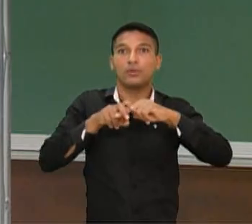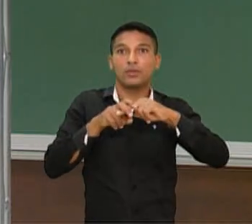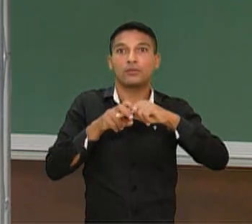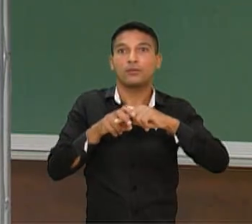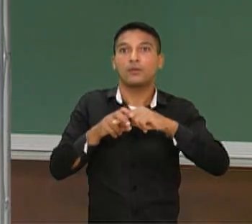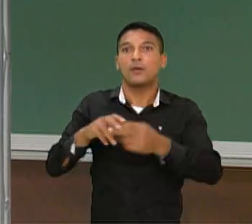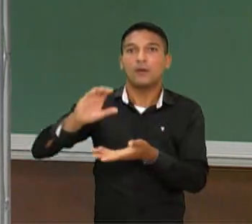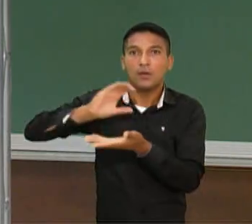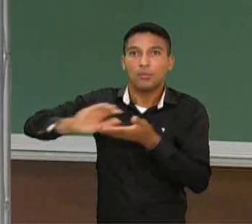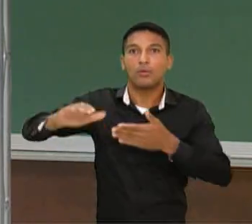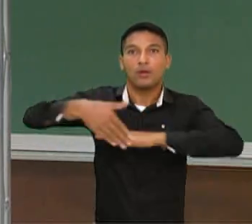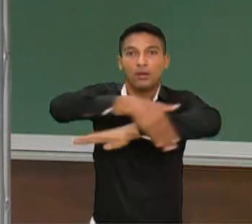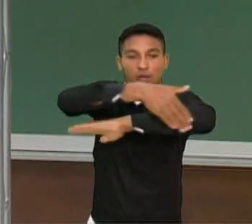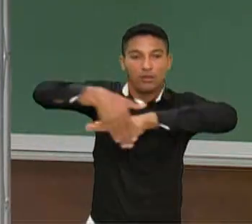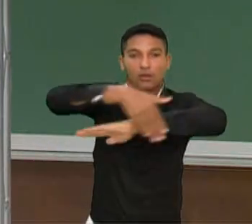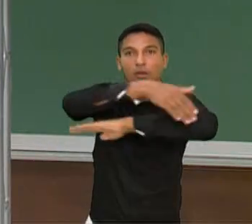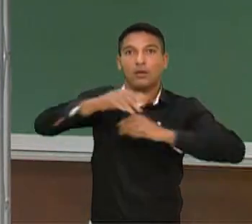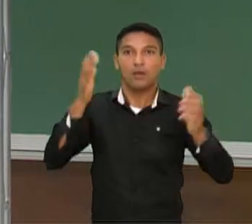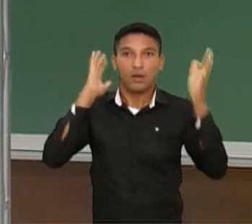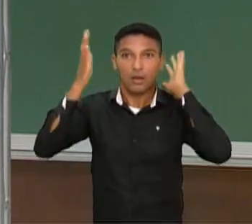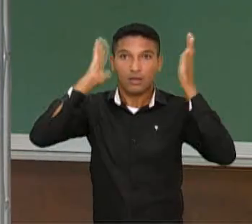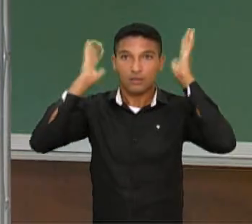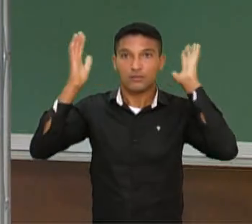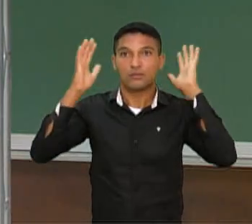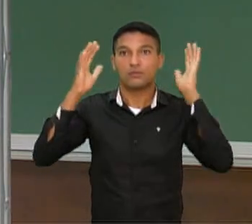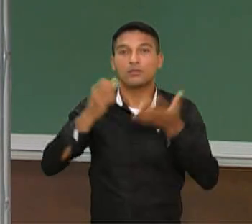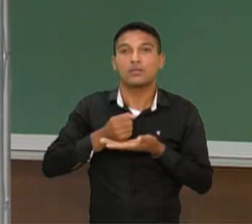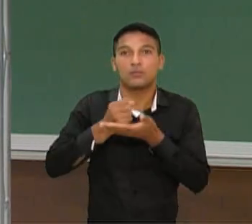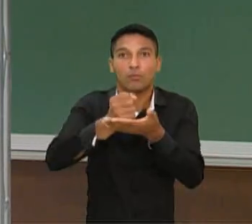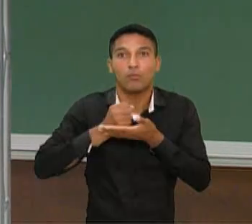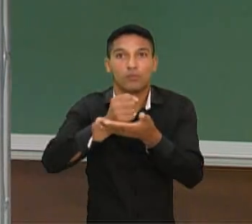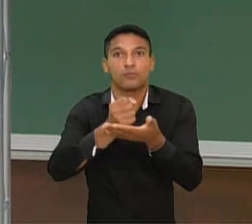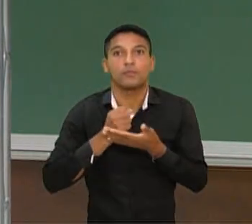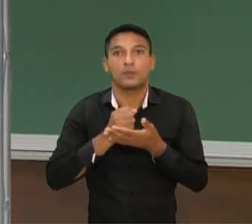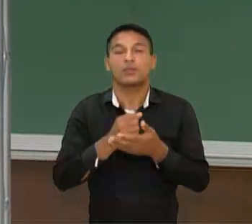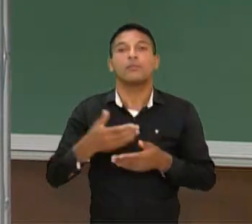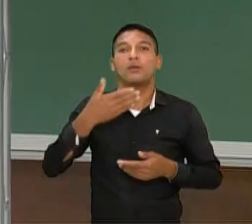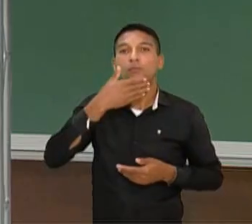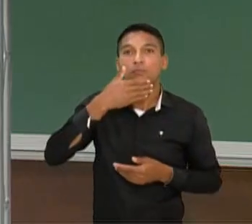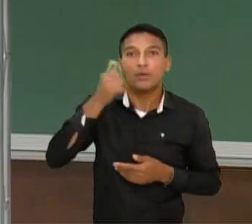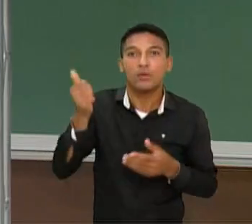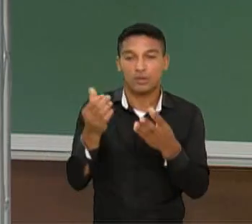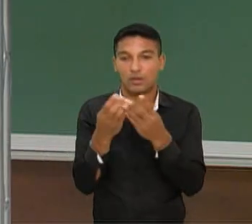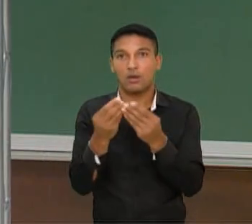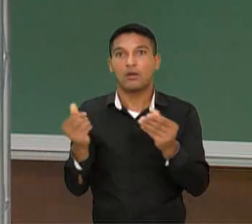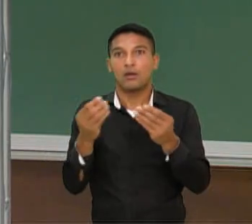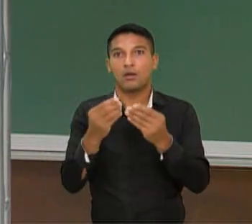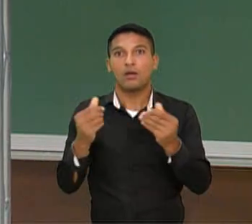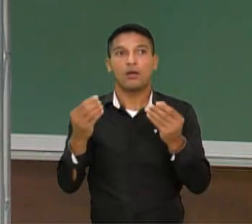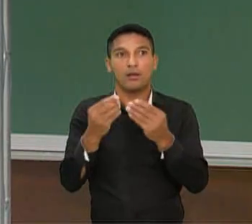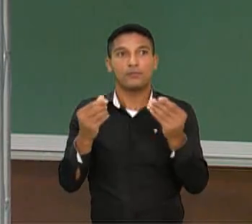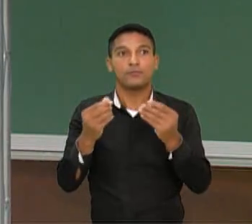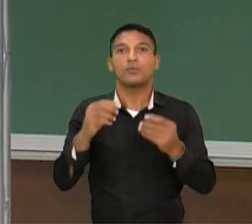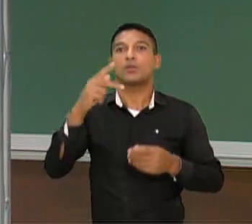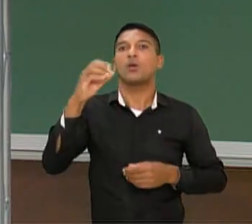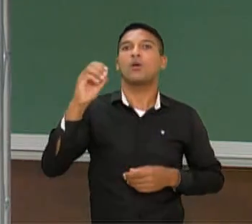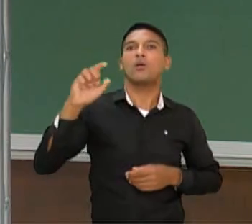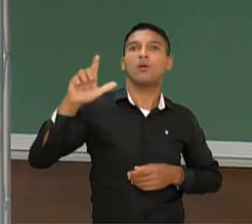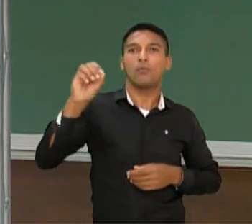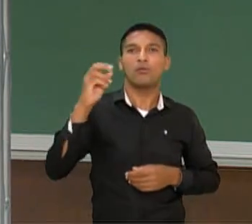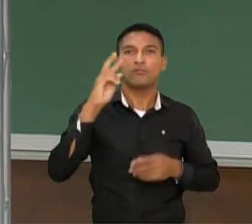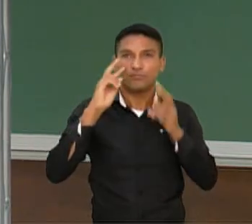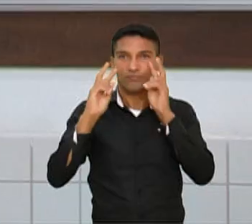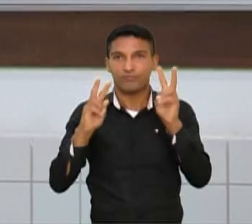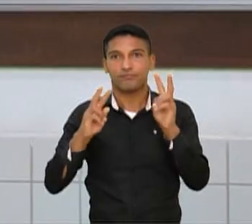população e melhoria da qualificação profissional. Então, marca sempre a alternativa relacionada a esse polo, porque sem dúvida nenhuma vocês não vão